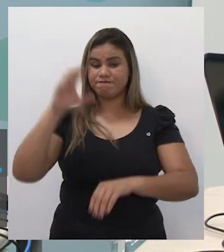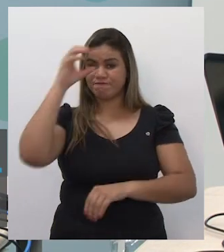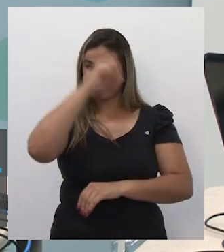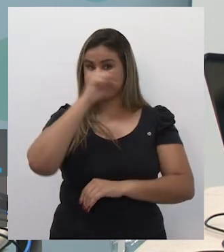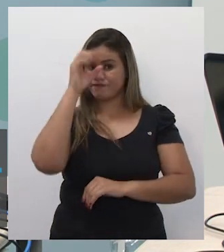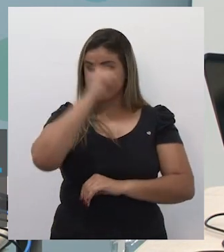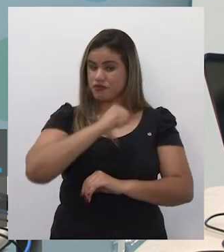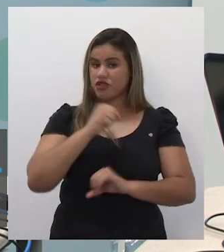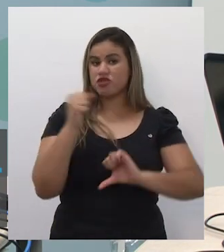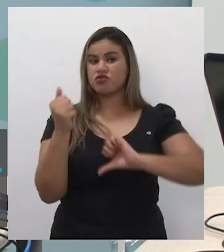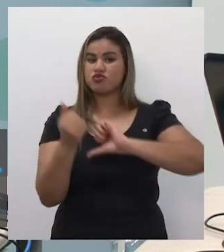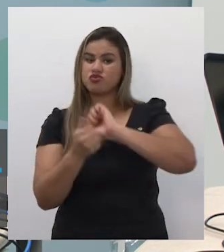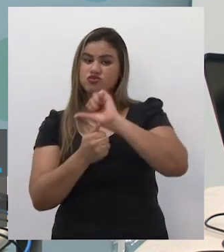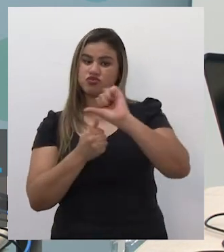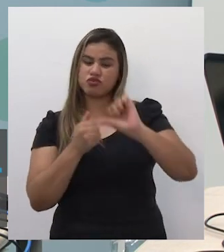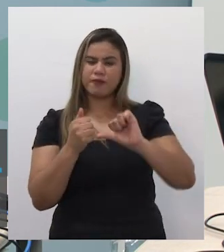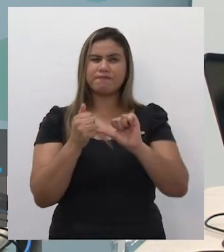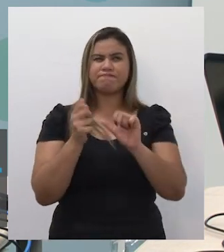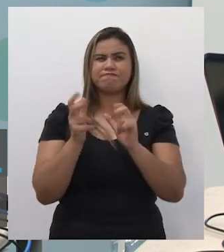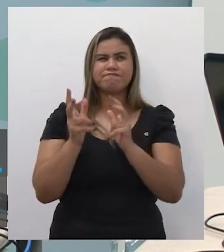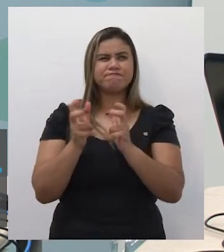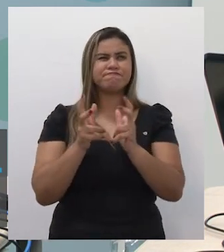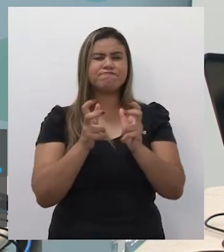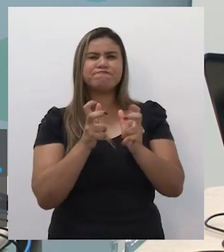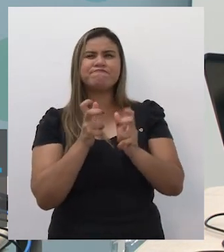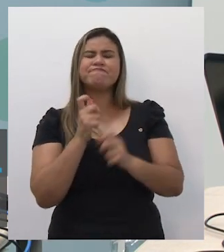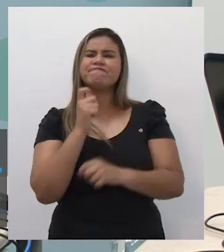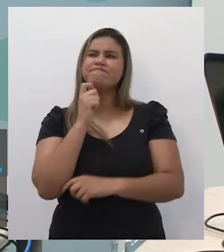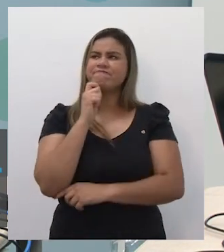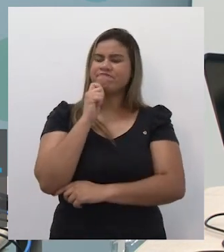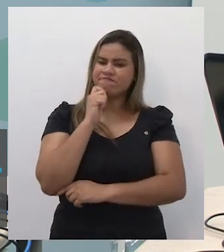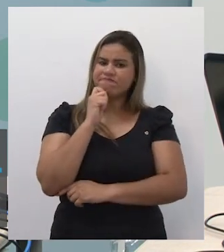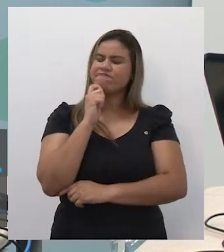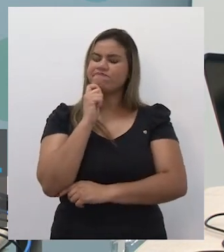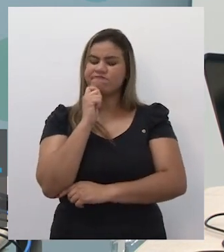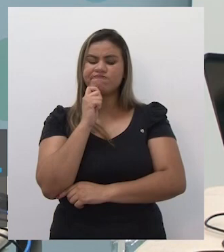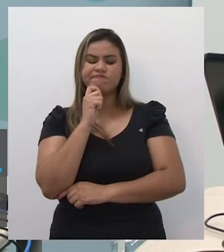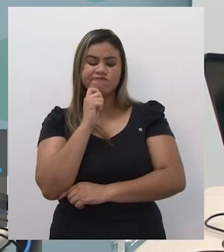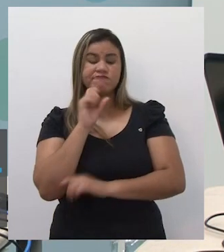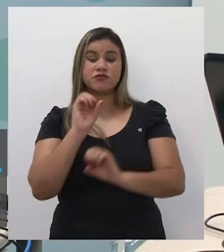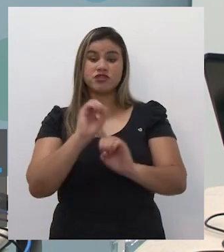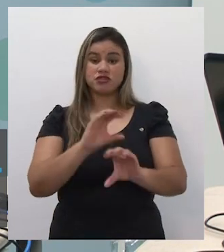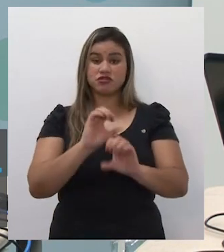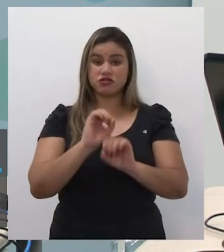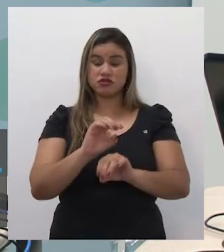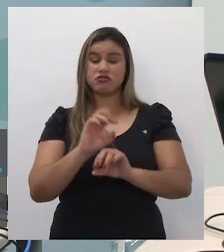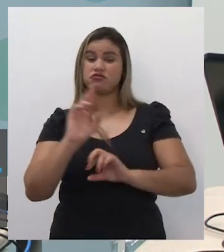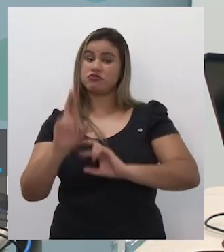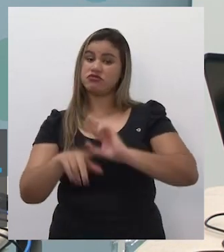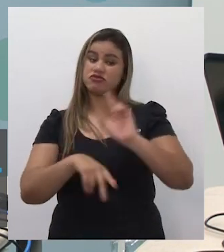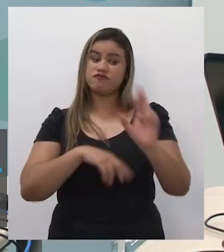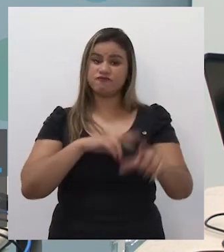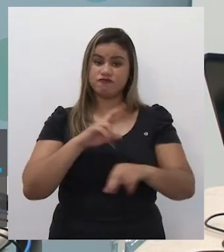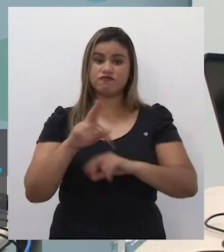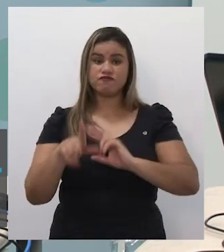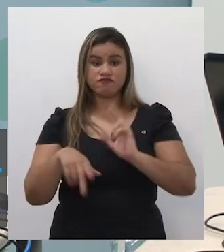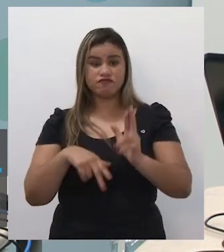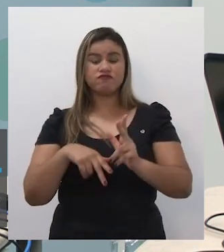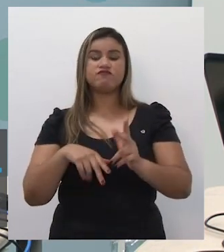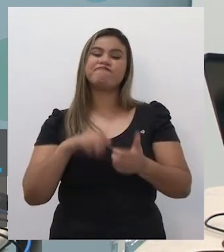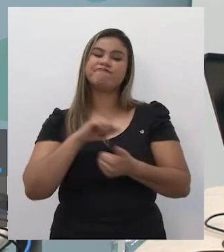que mudar as suas concepções, tratar de uma forma diferente a educação e se recolocando nessa profissão